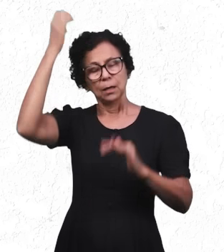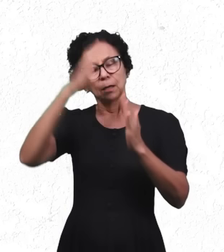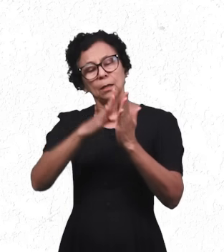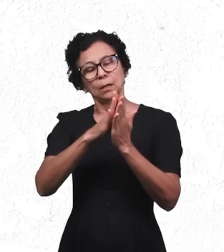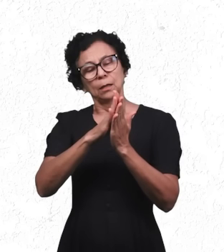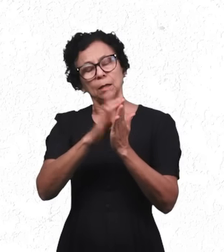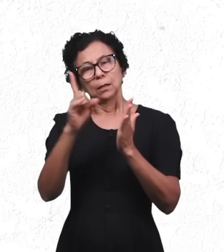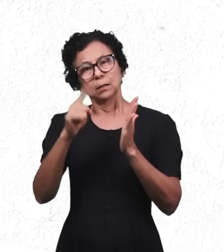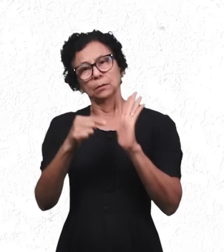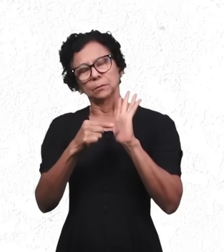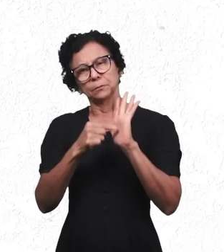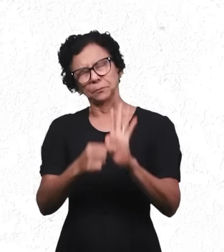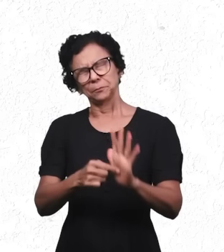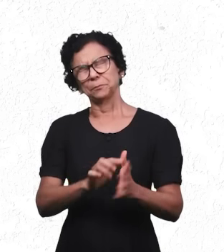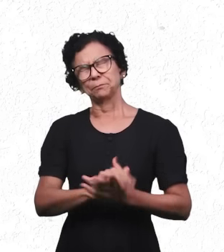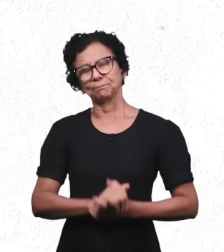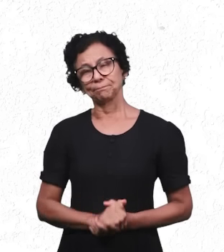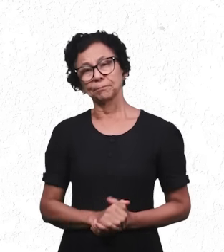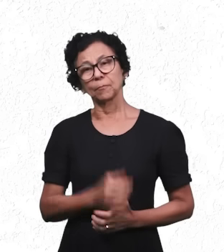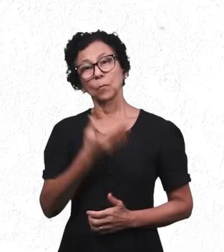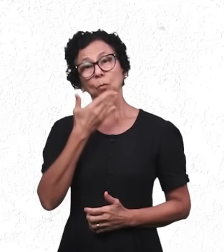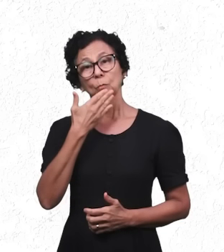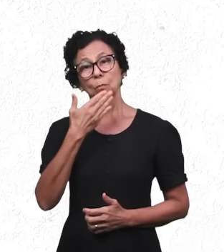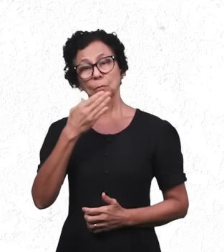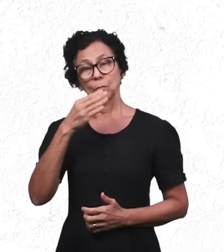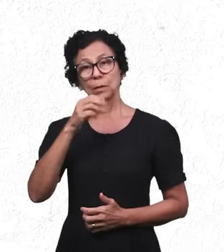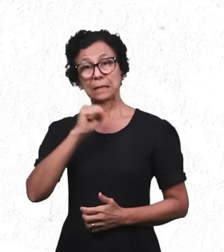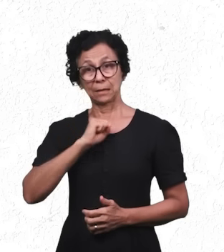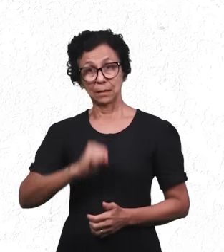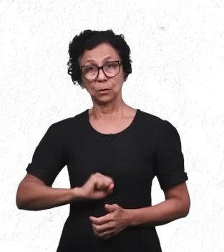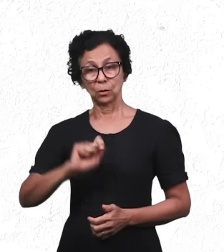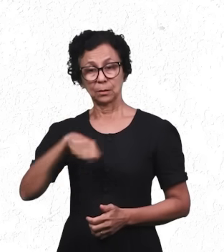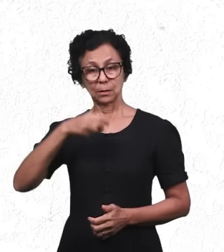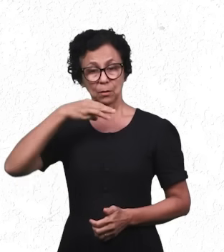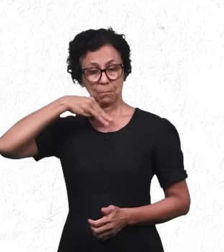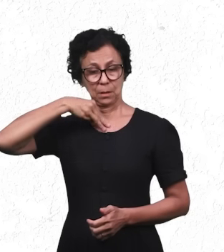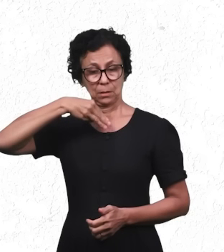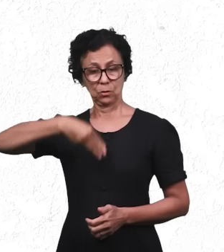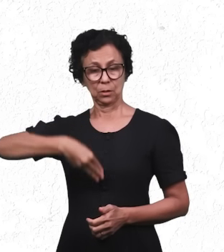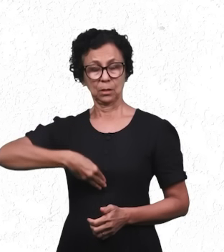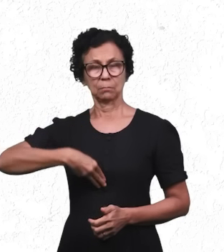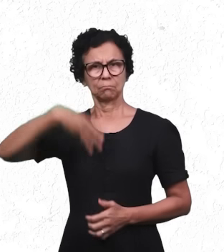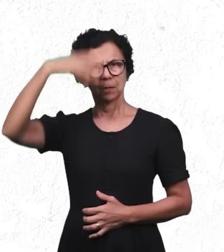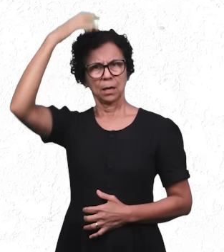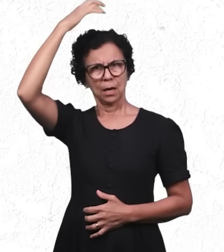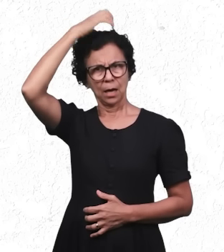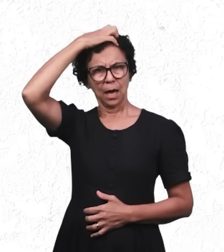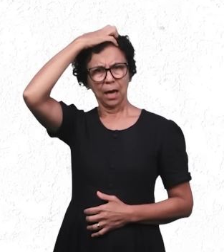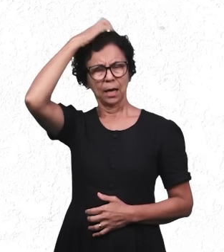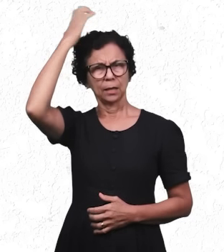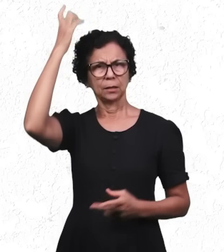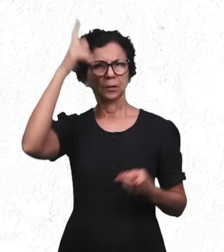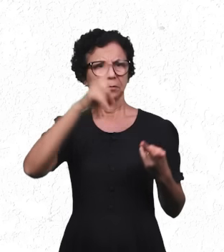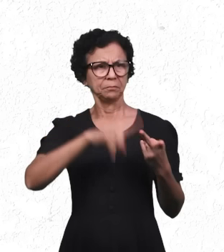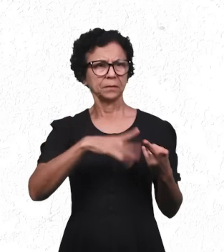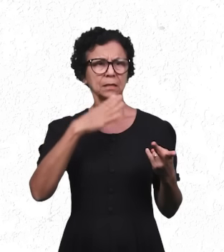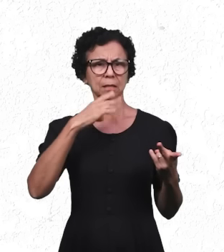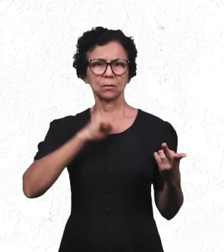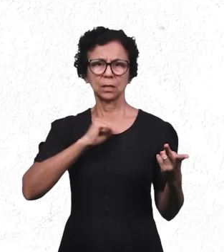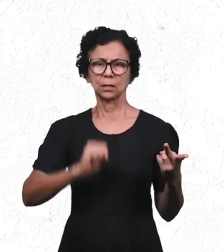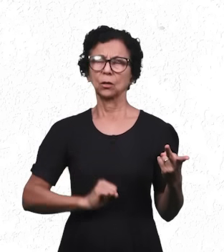assim: porque este Melquisedeque, que era rei de Salém e sacerdote do Deus